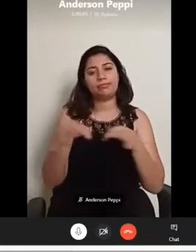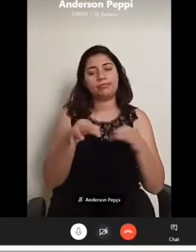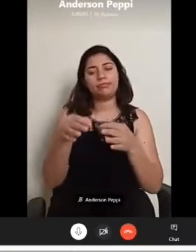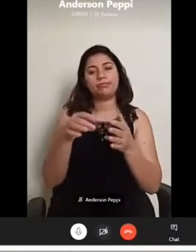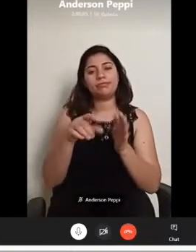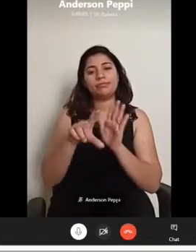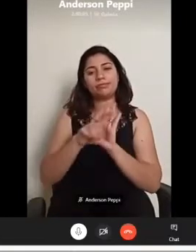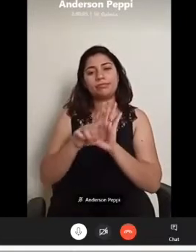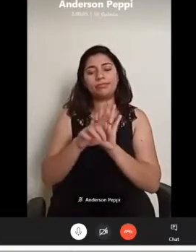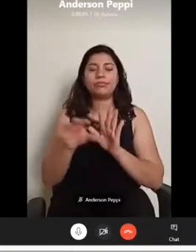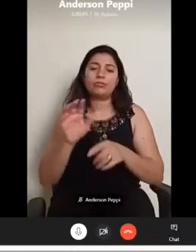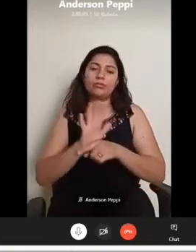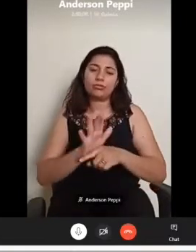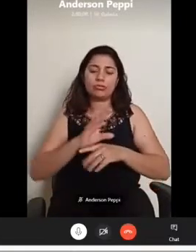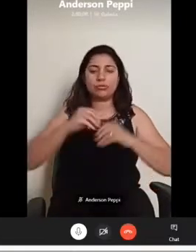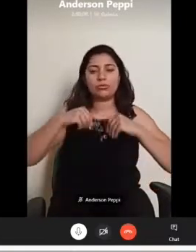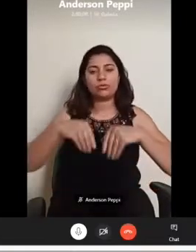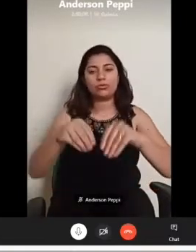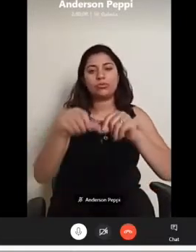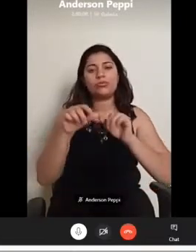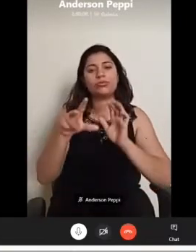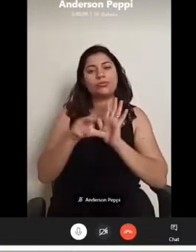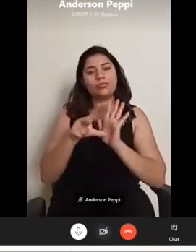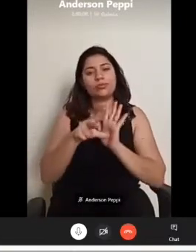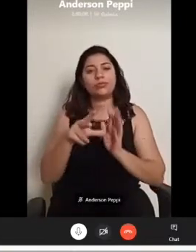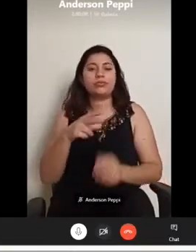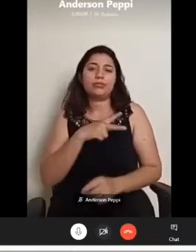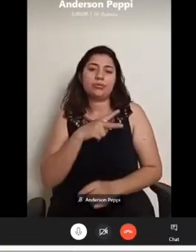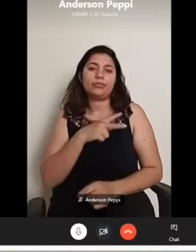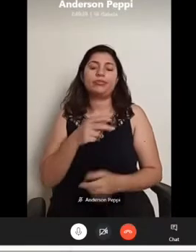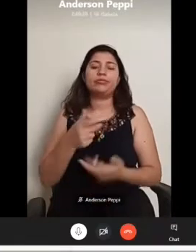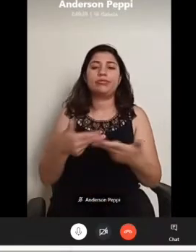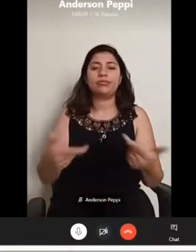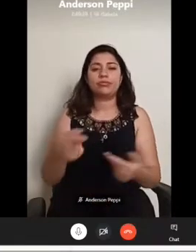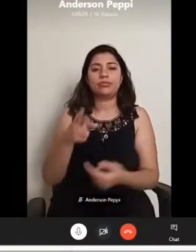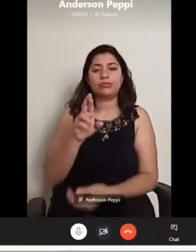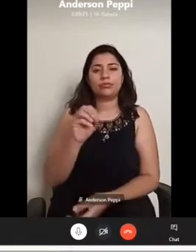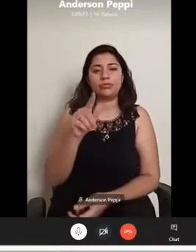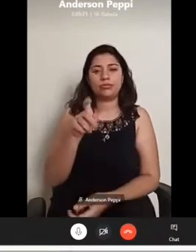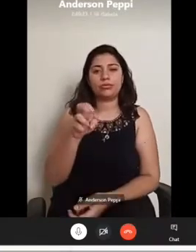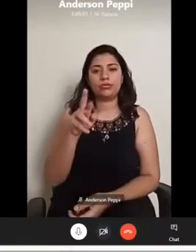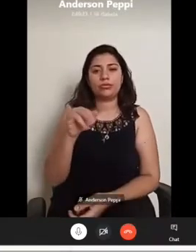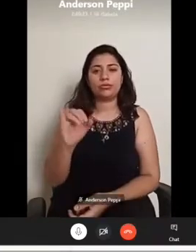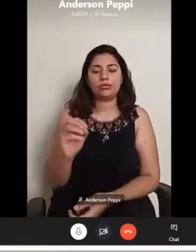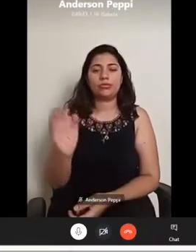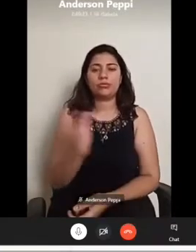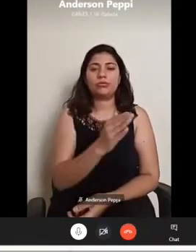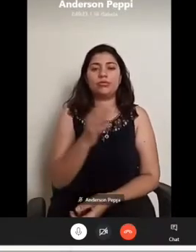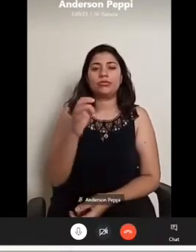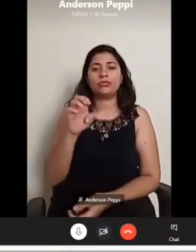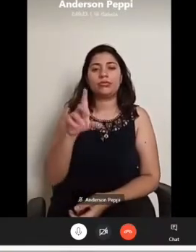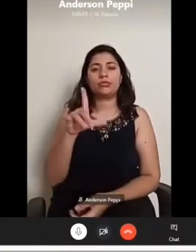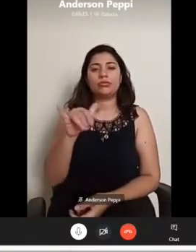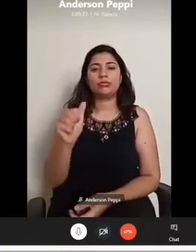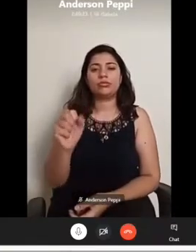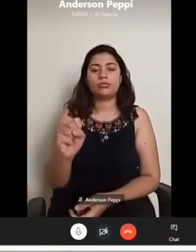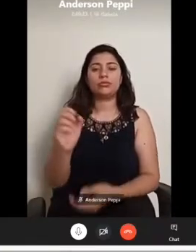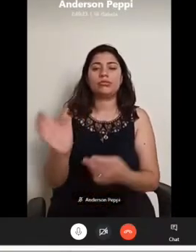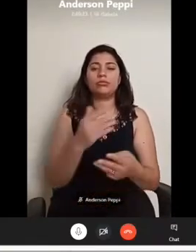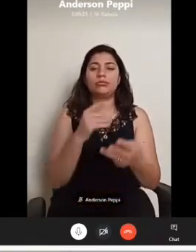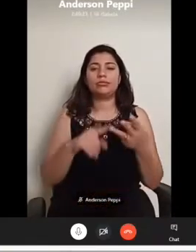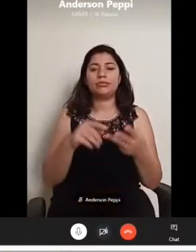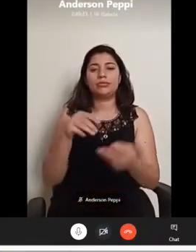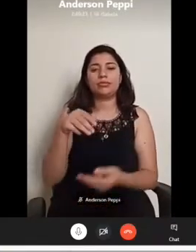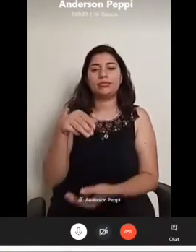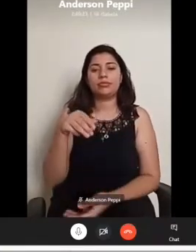Privadas. André Rogério Barbosa, Elias Marcelo Sleiman, Érica Cristina Leal, Tiago. Comissão de